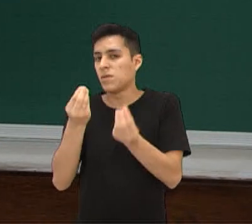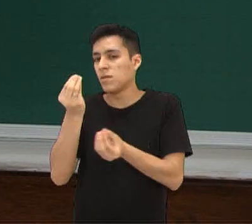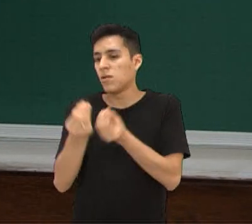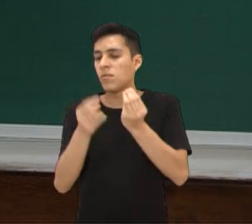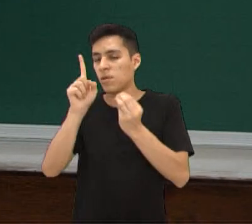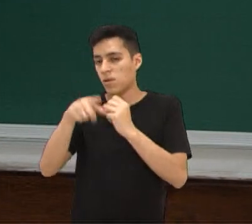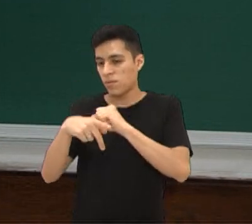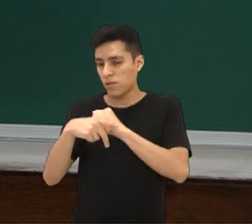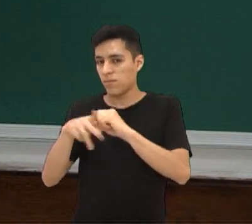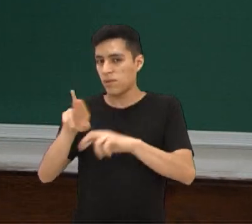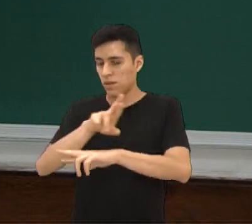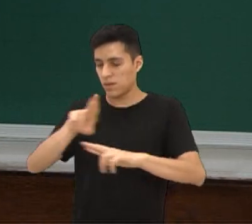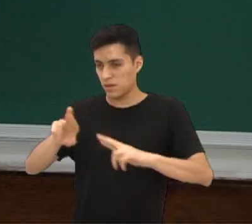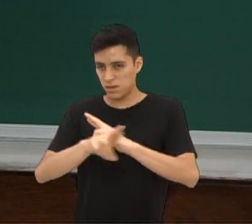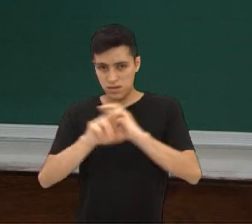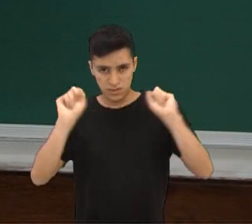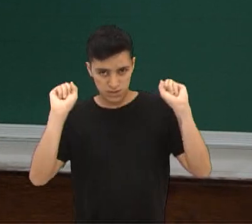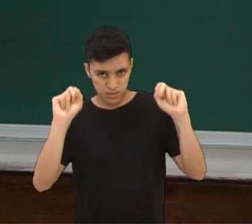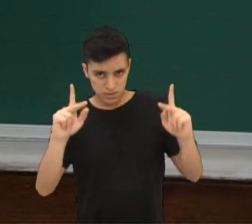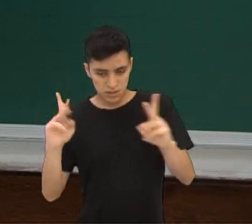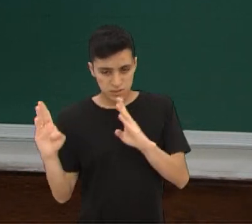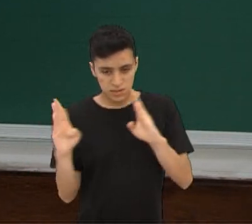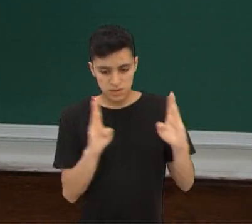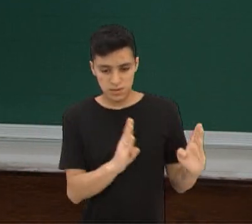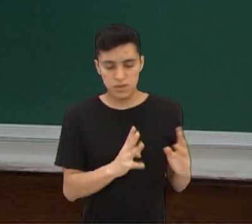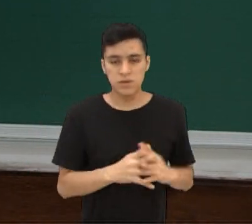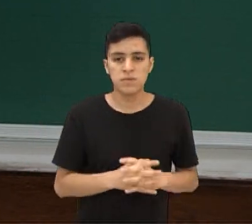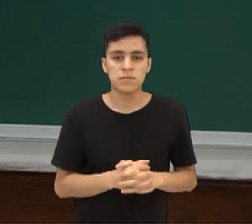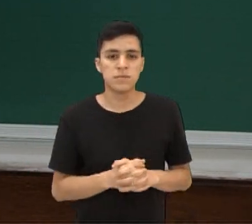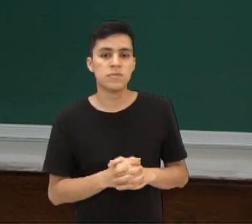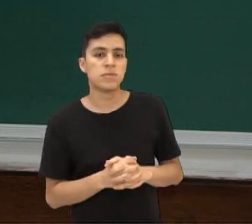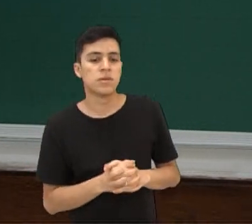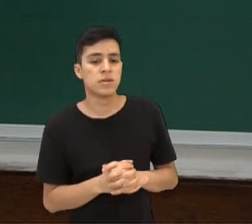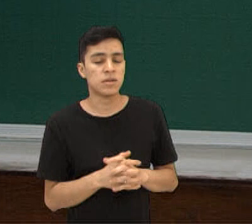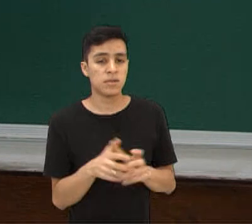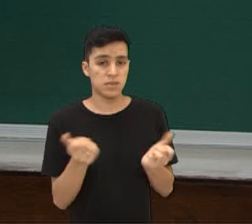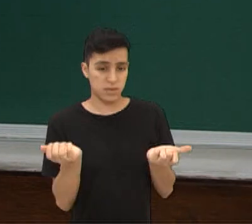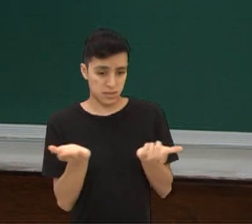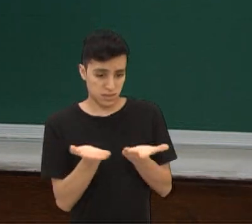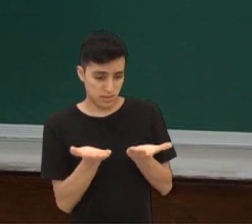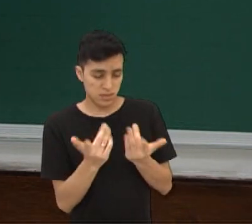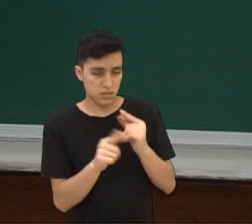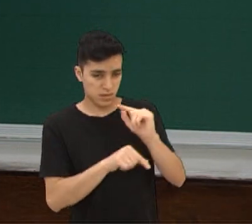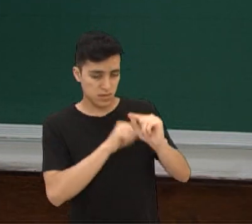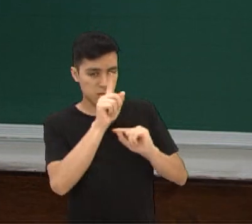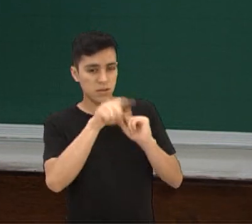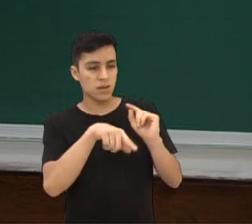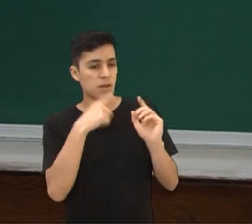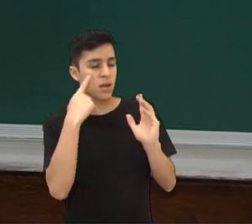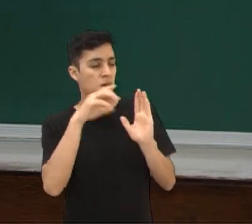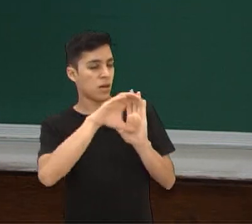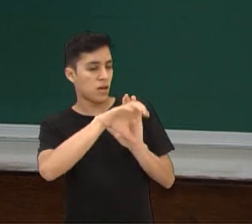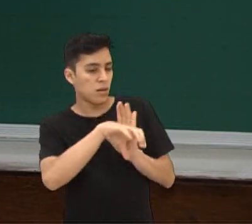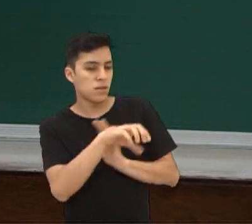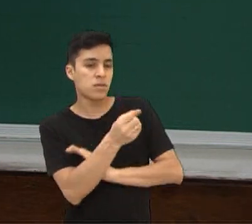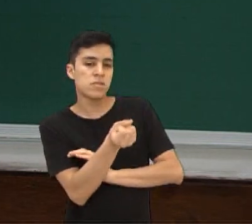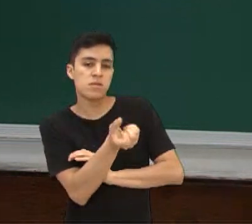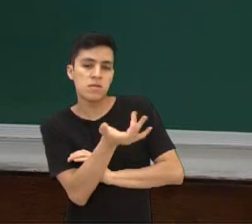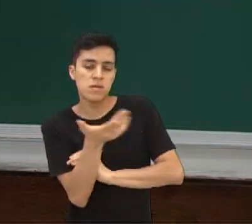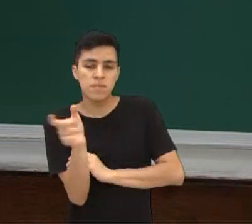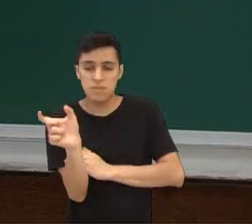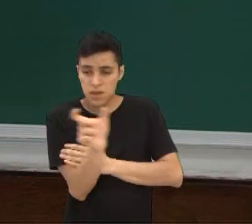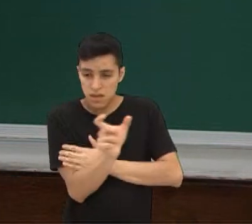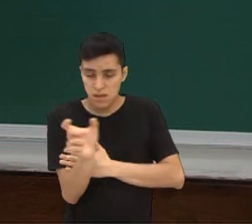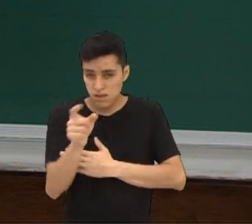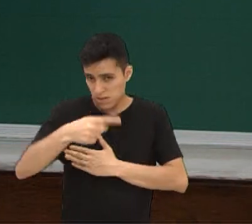relativo. Ok? Choose the correct relative pronoun. Então, aqui nós temos a definição de algumas palavras